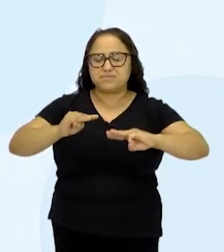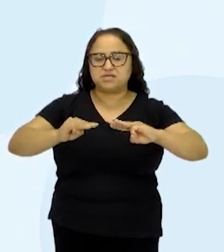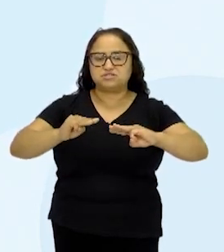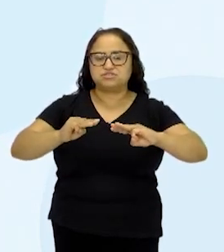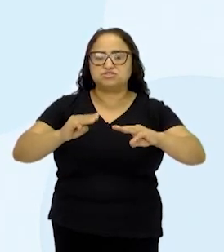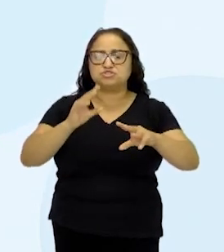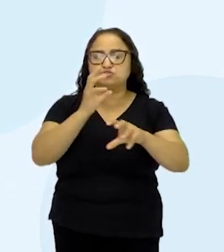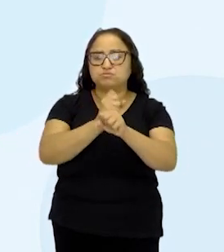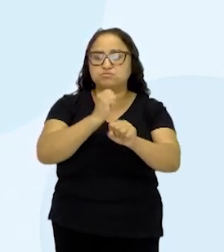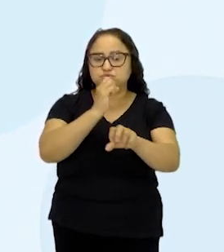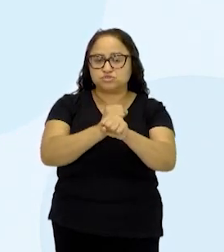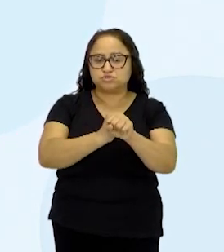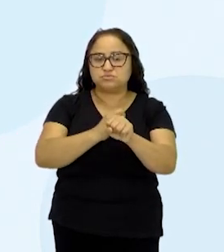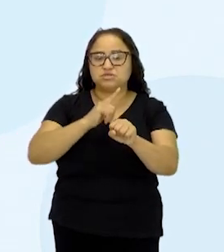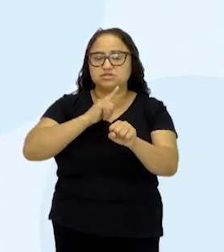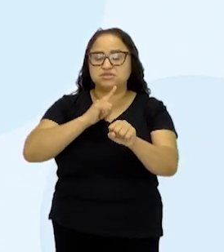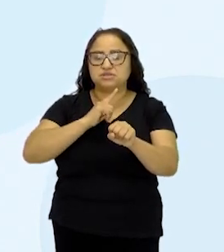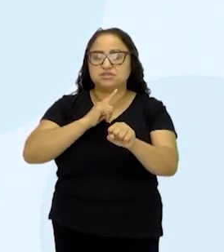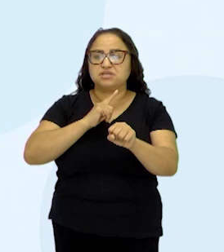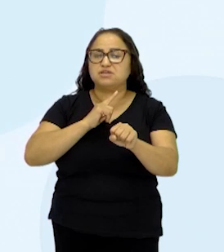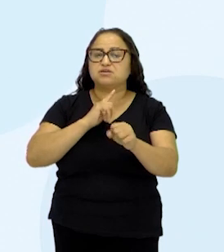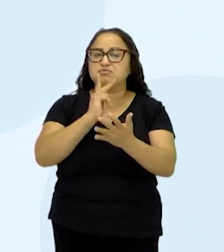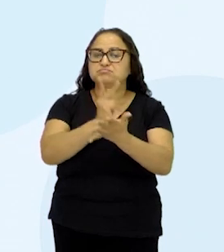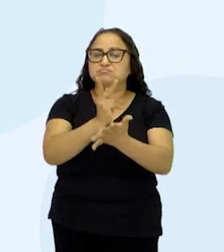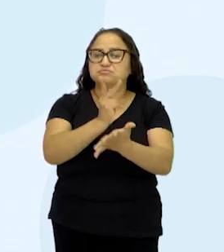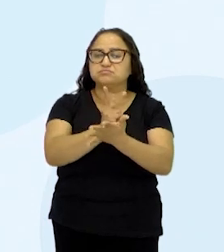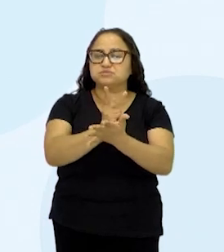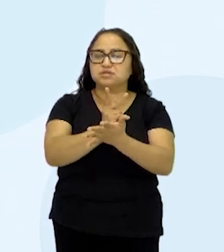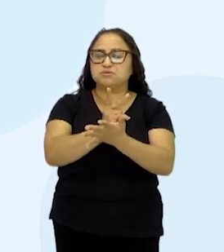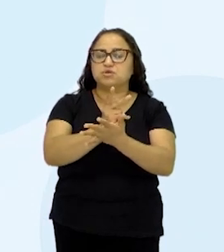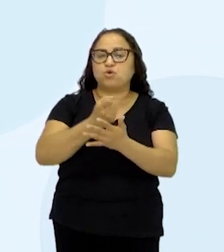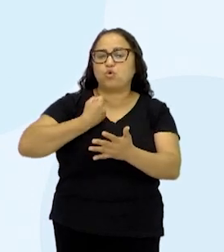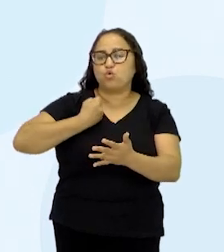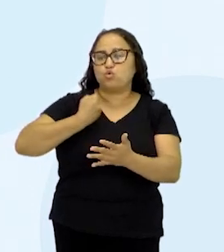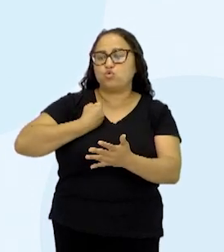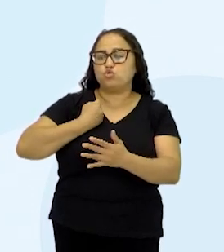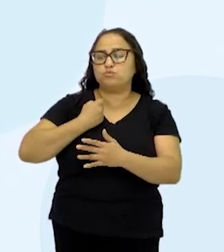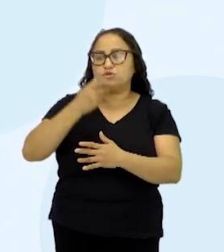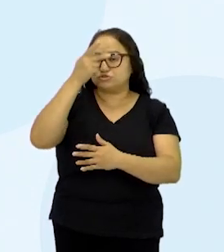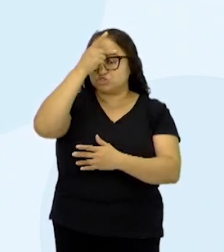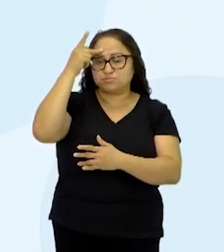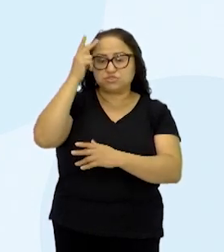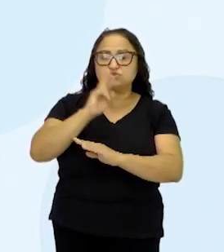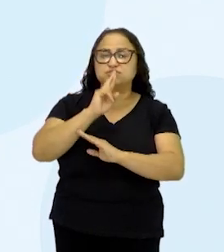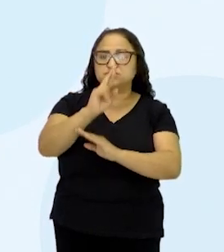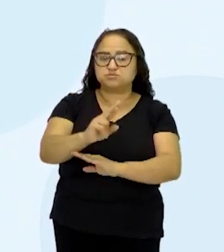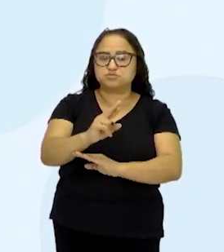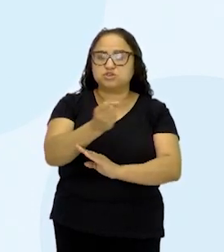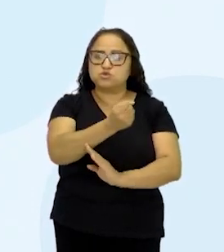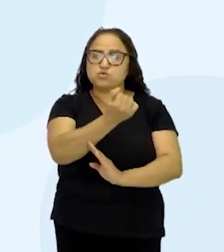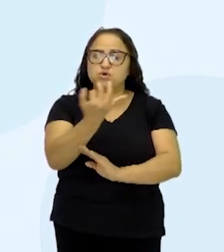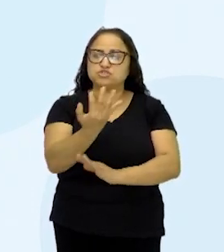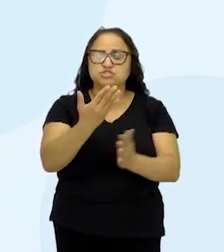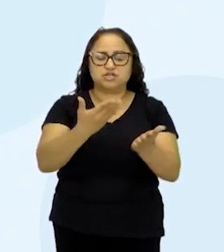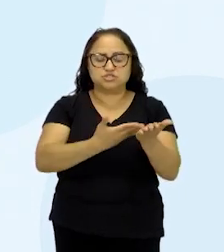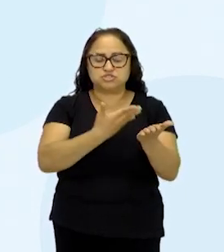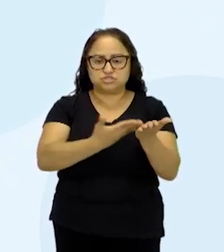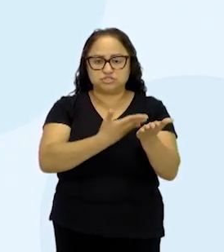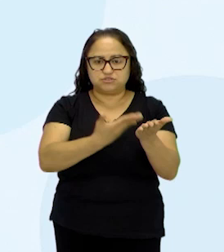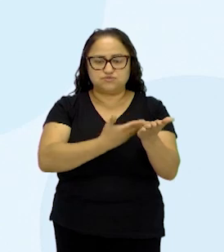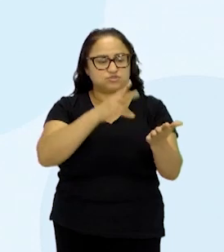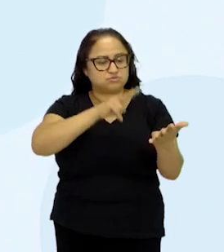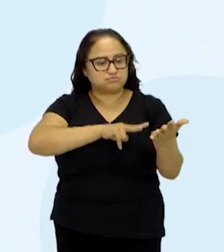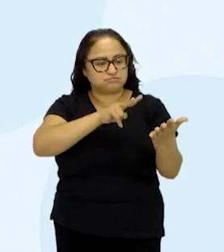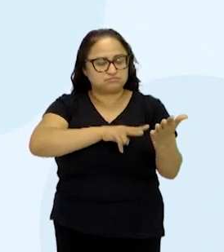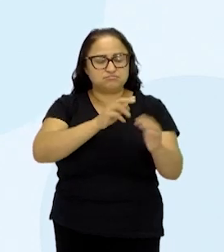gente multiplicar, né, a frequência, que é o número de pessoas que responderam pela média de livros, né, que são lidos,